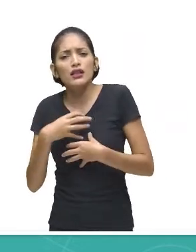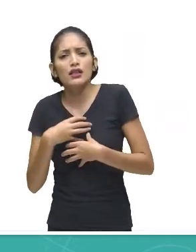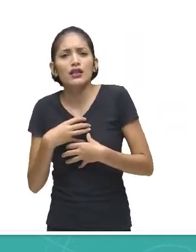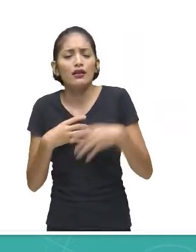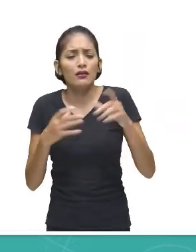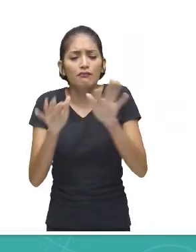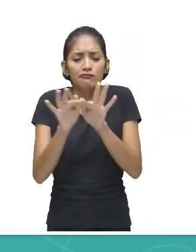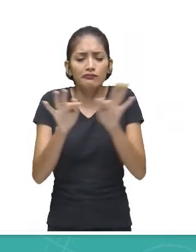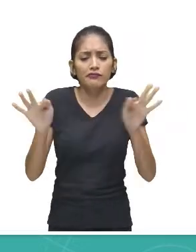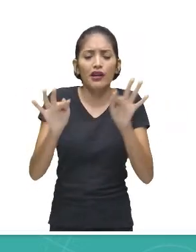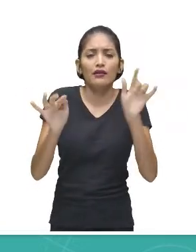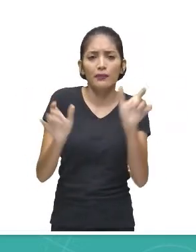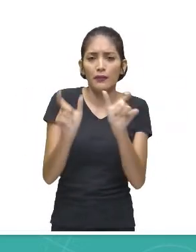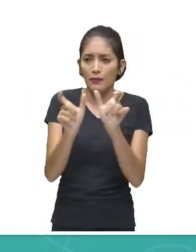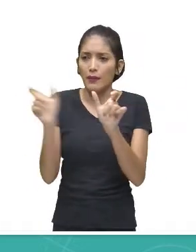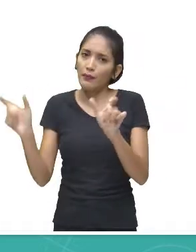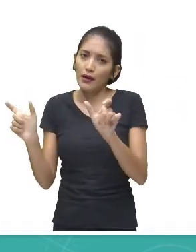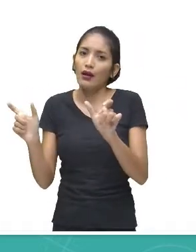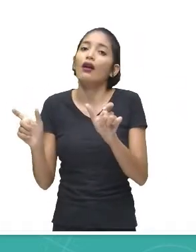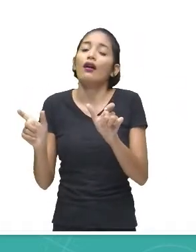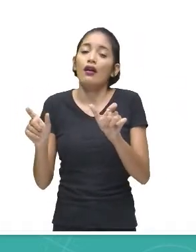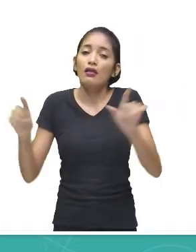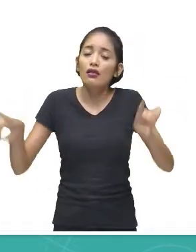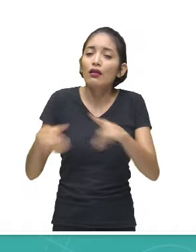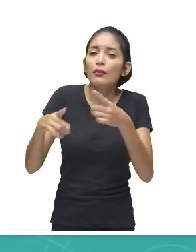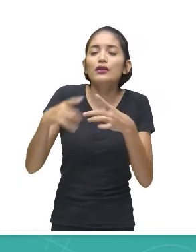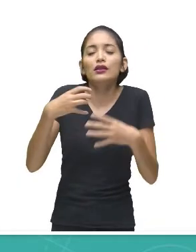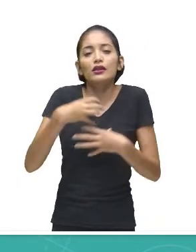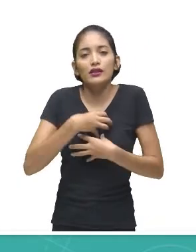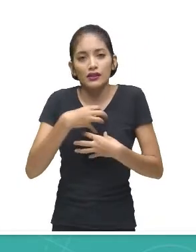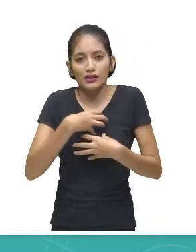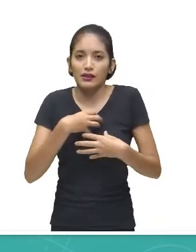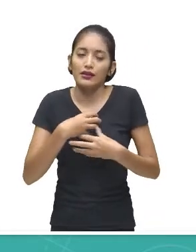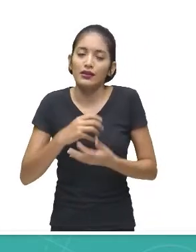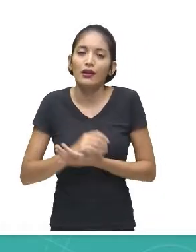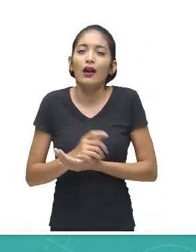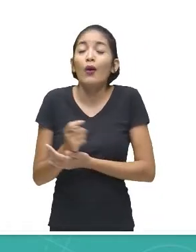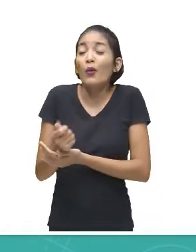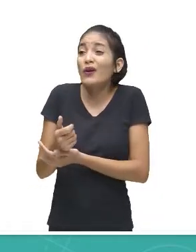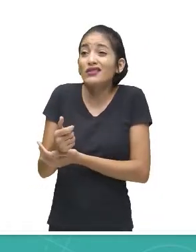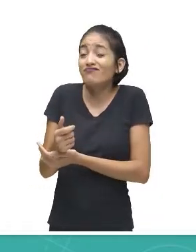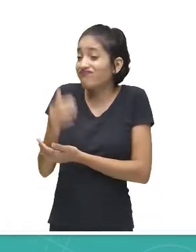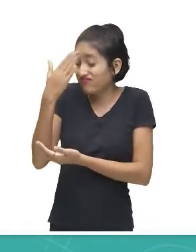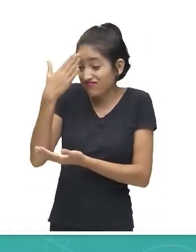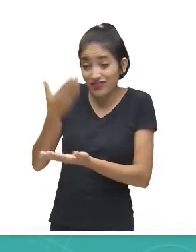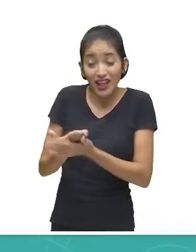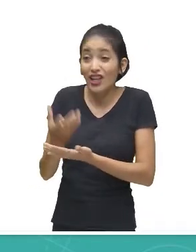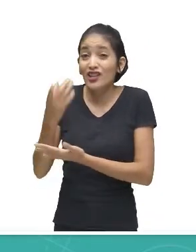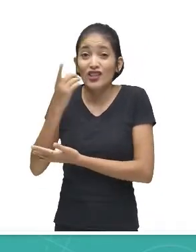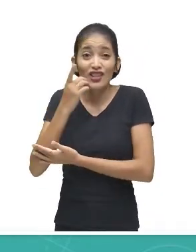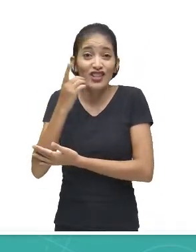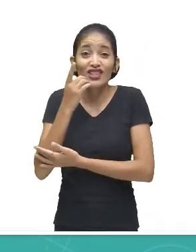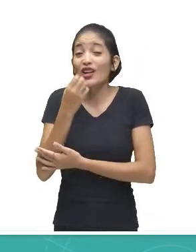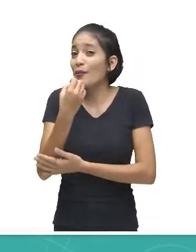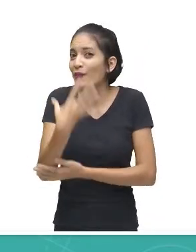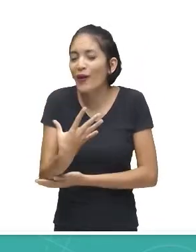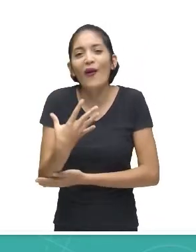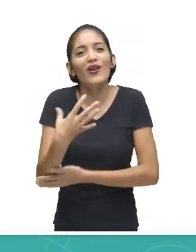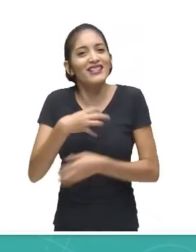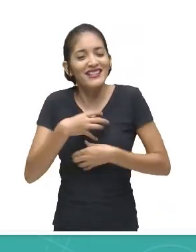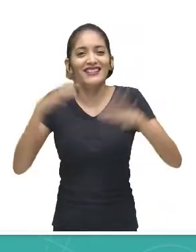construção da letra dessa música, daquele que ele está sentindo, né? Ele quase que nem acredita que esse dia realmente está sendo muito bom, muito